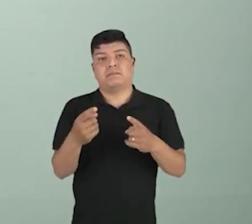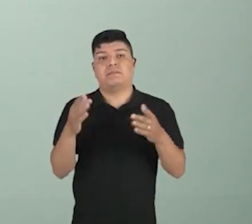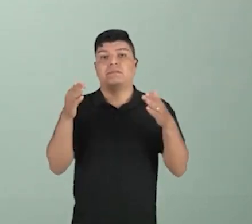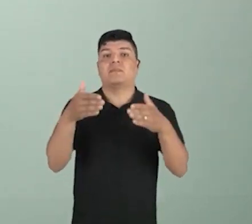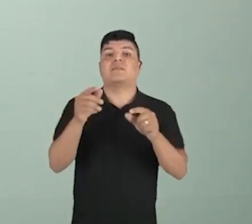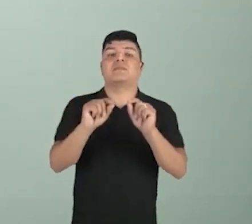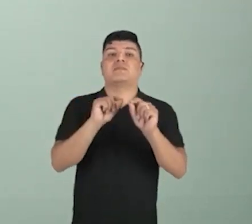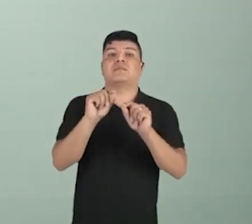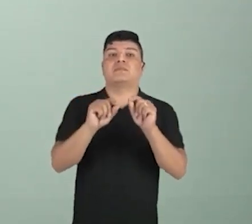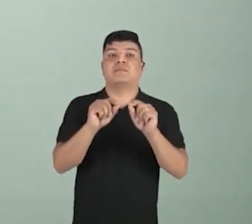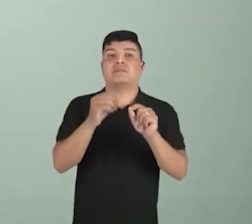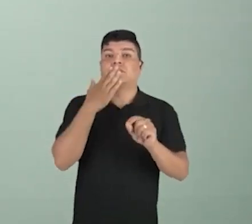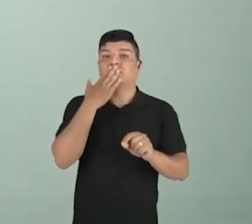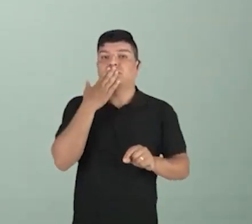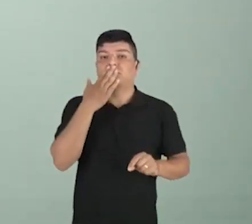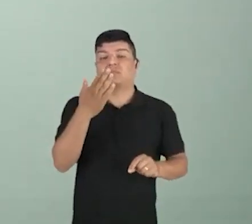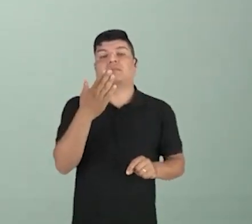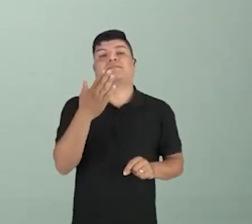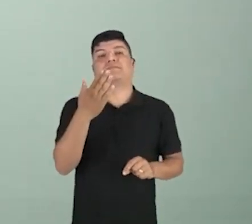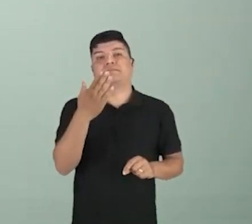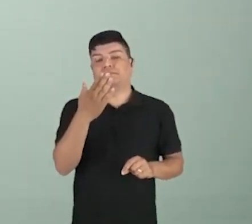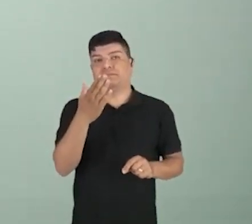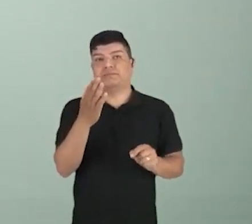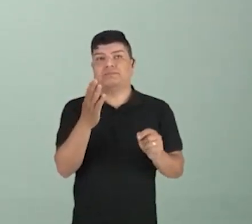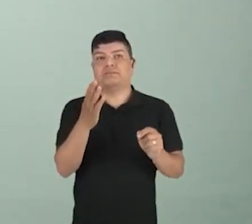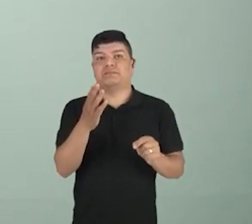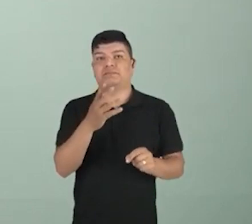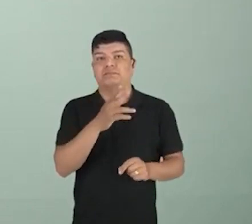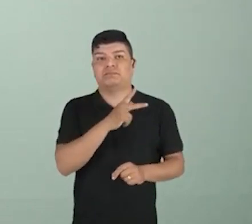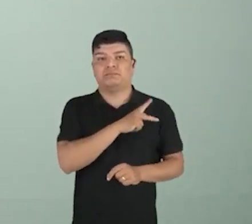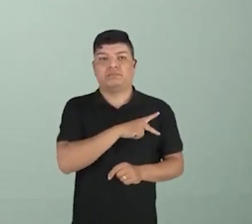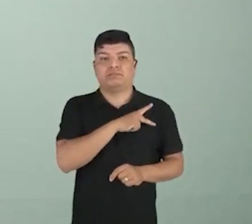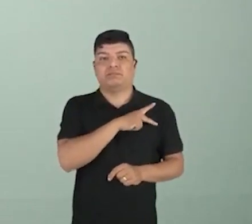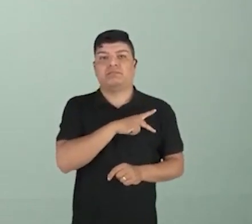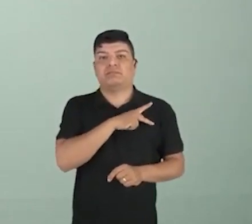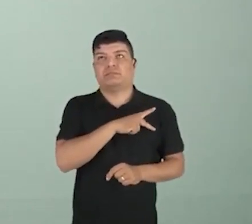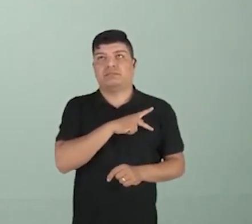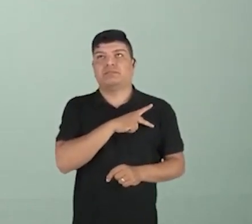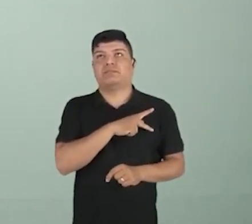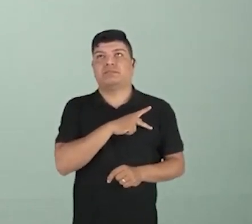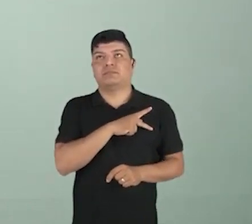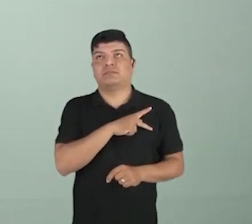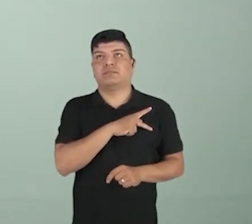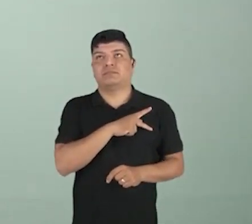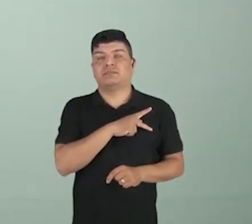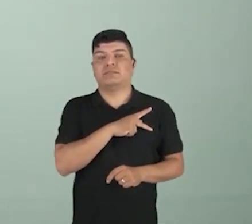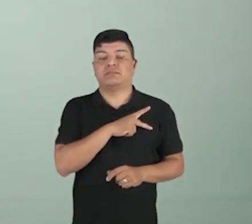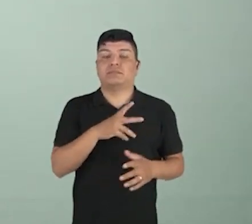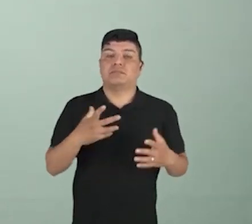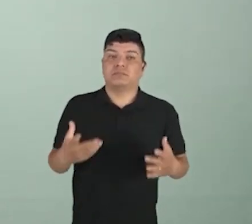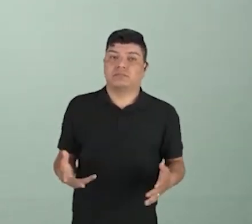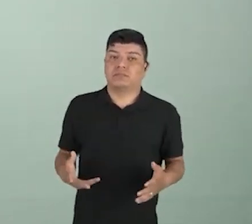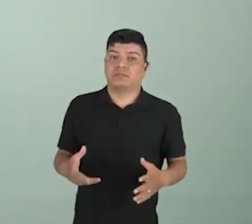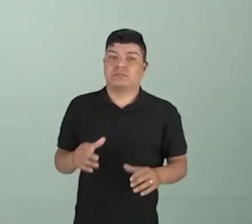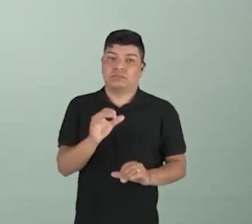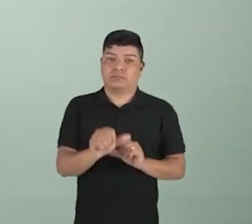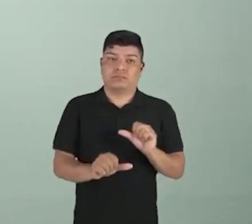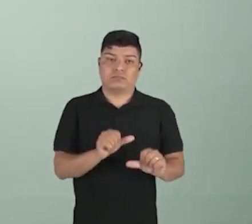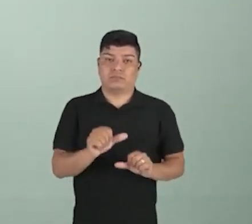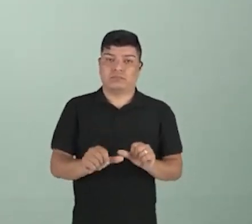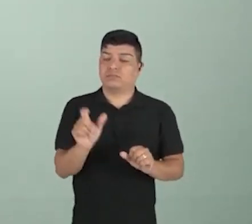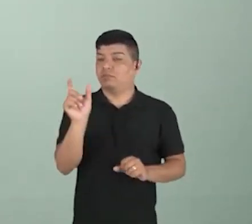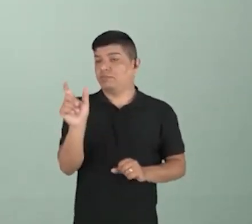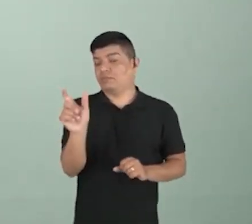nos referindo ao time São Paulino, Palmeiras. Entende? Então, quando você muda